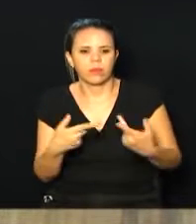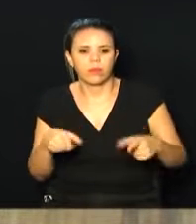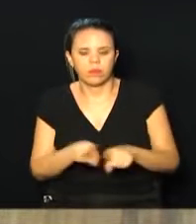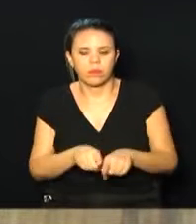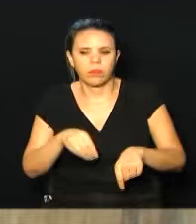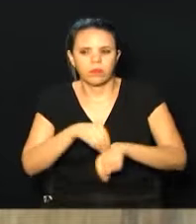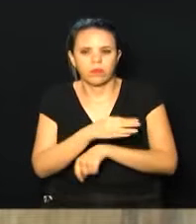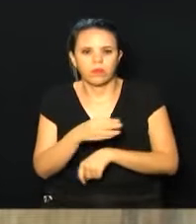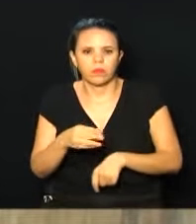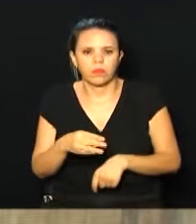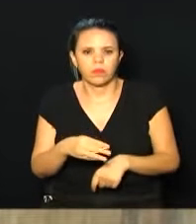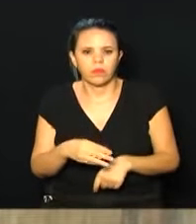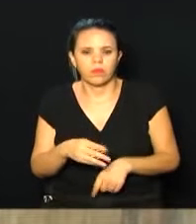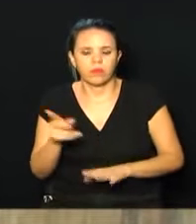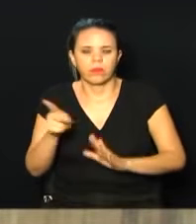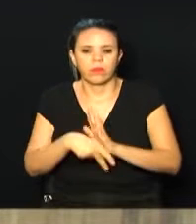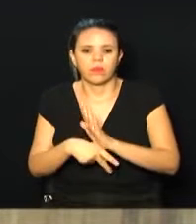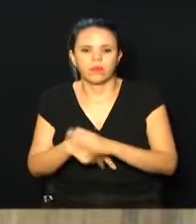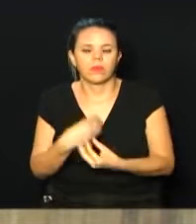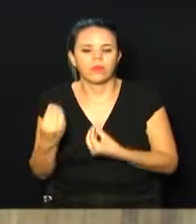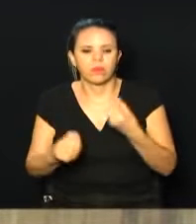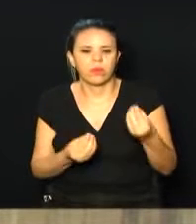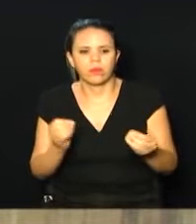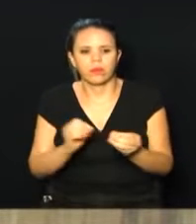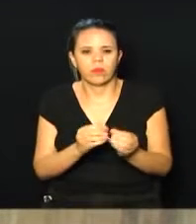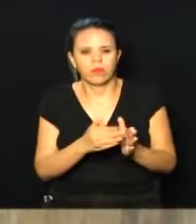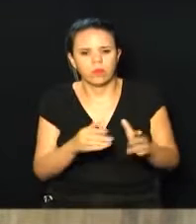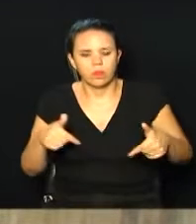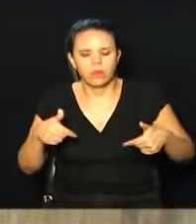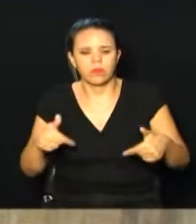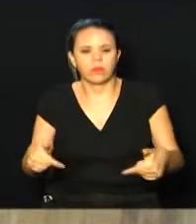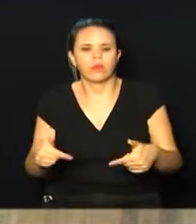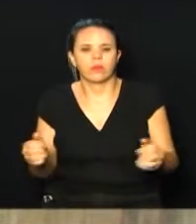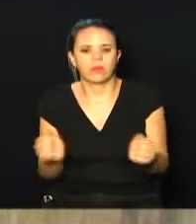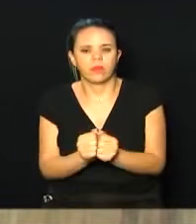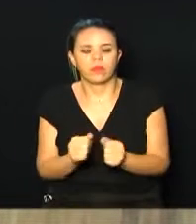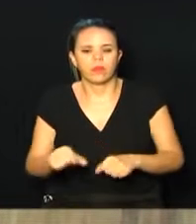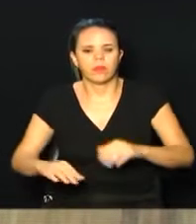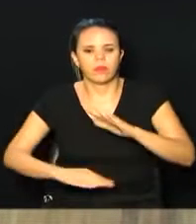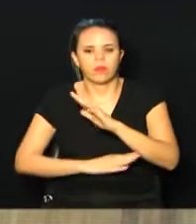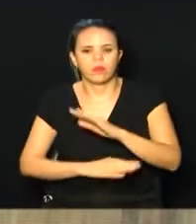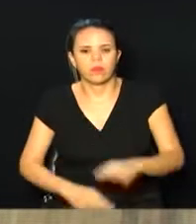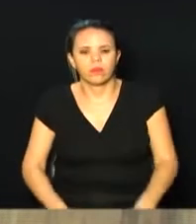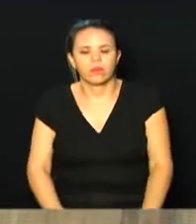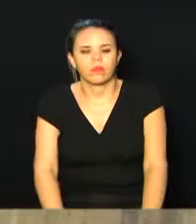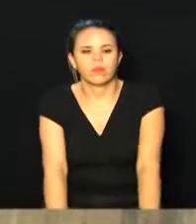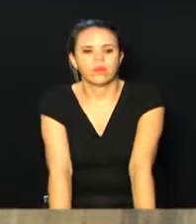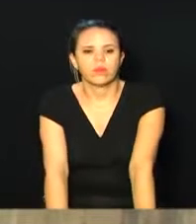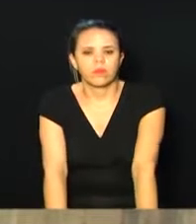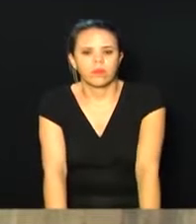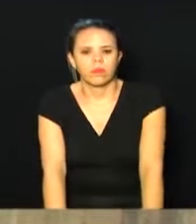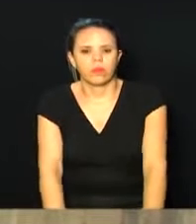traz no esboço desse projeto? Como vai ser essa atuação junto ao Legislativo?